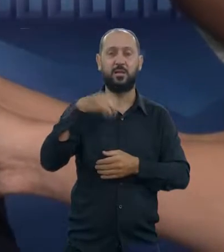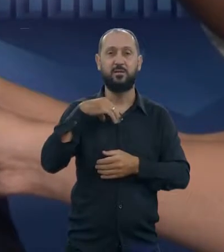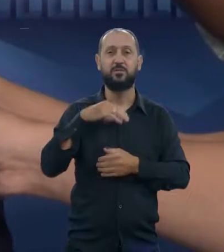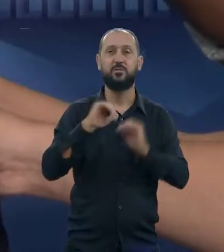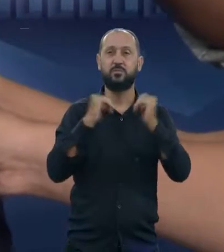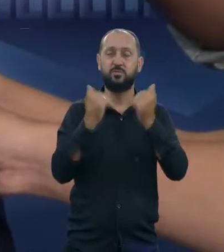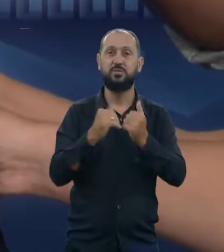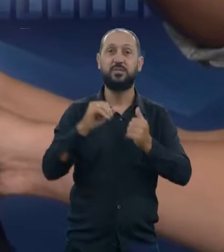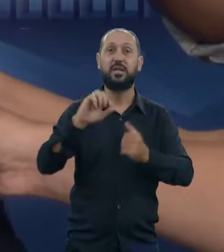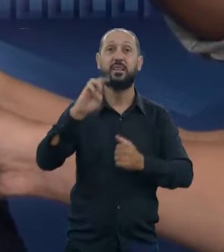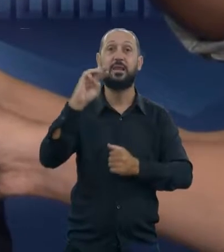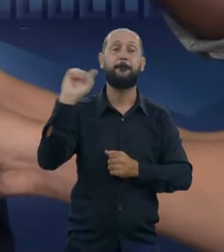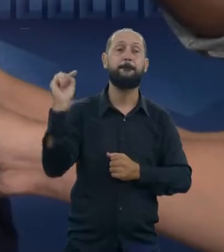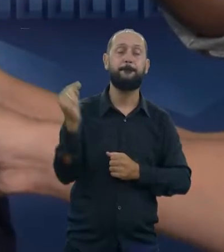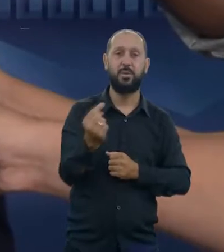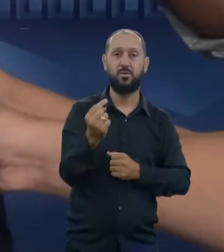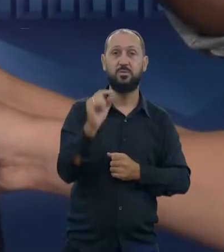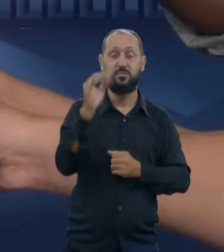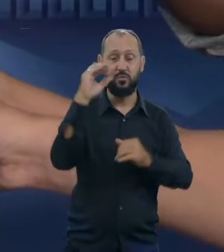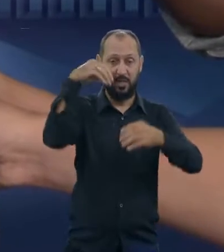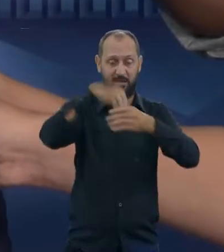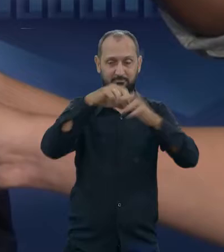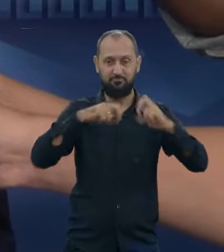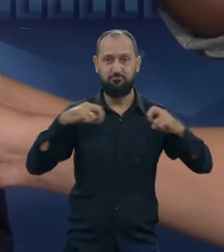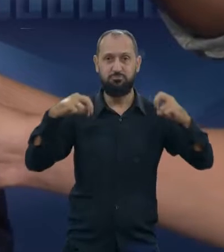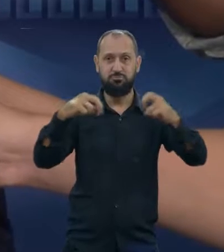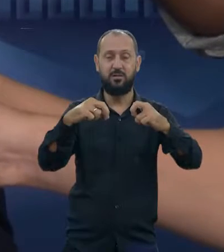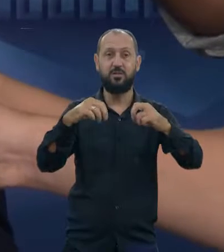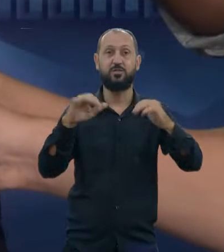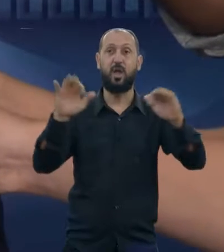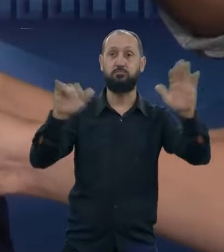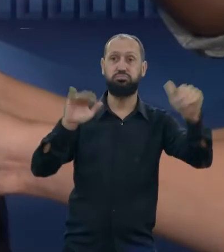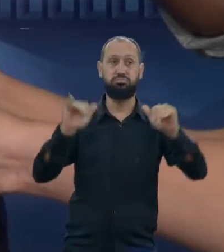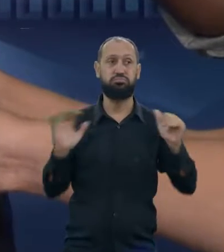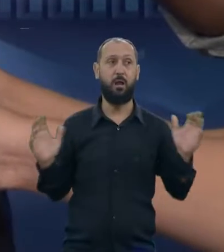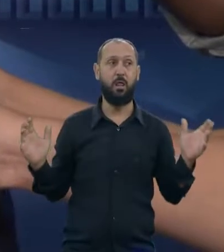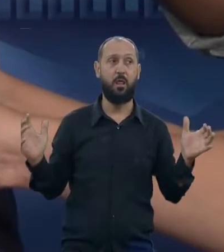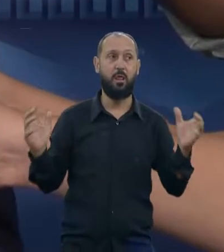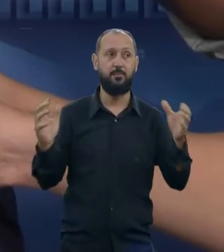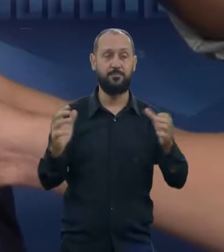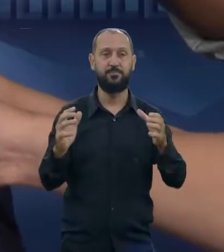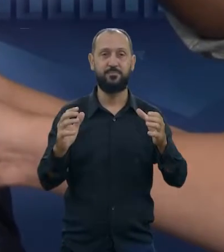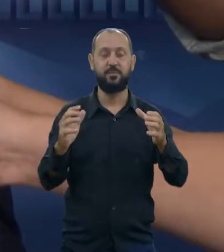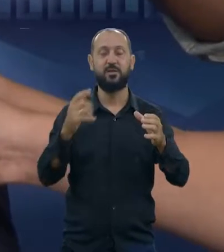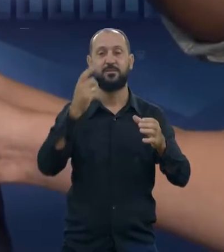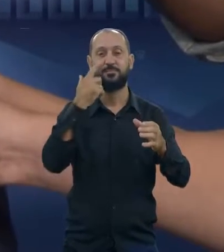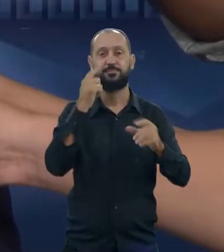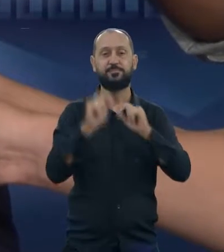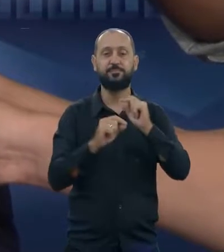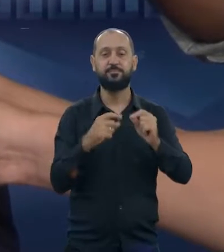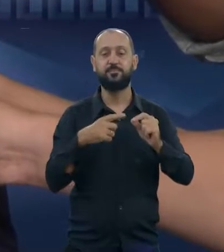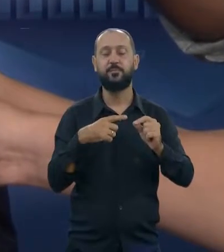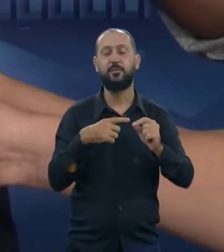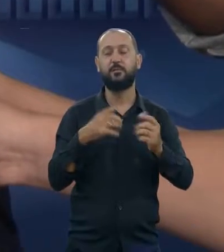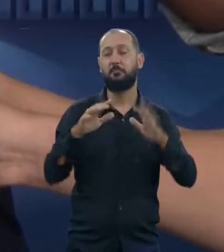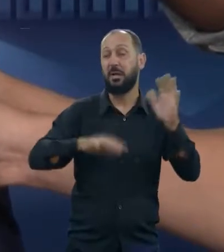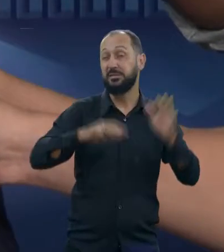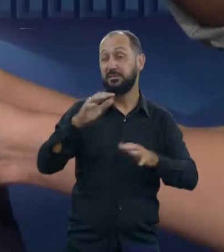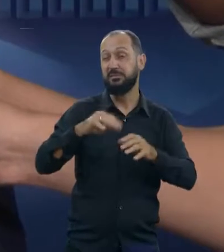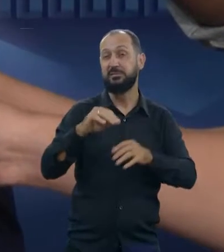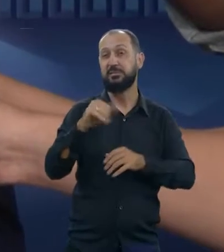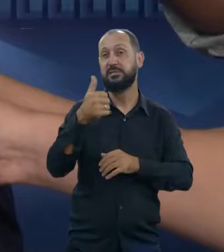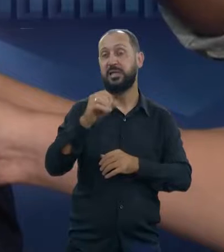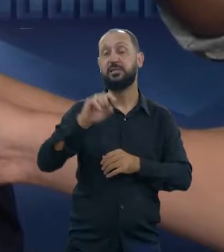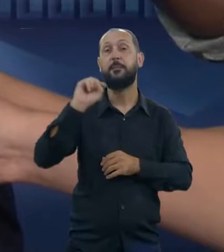né, da Copa do Brasil, que tinha 3.000 pessoas. Se fosse do Morenão, o próprio Morenão já é um atrativo, né?